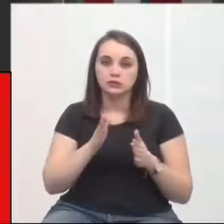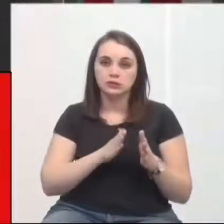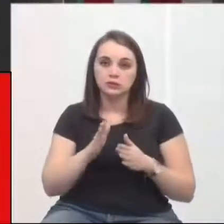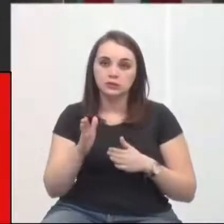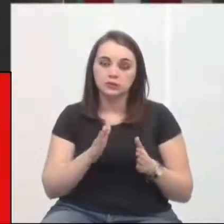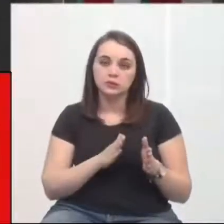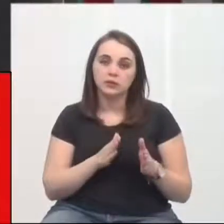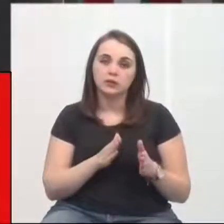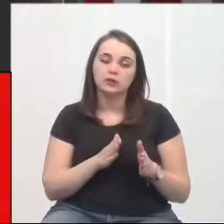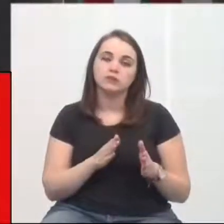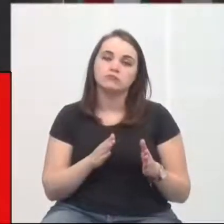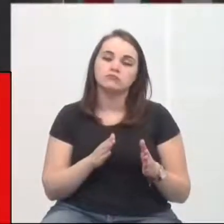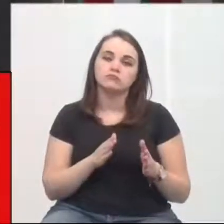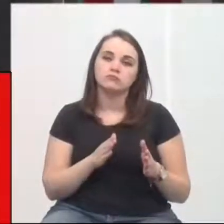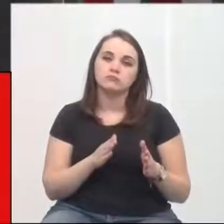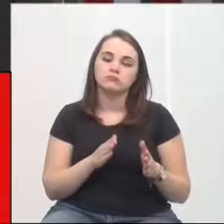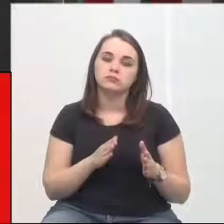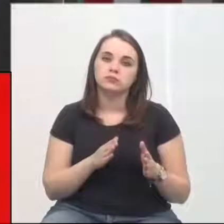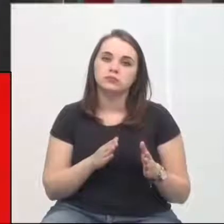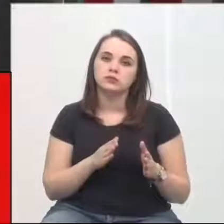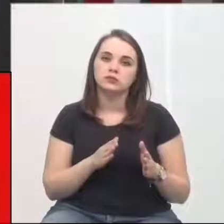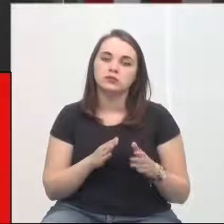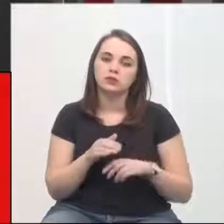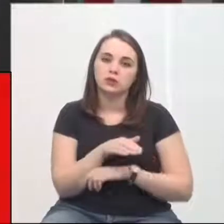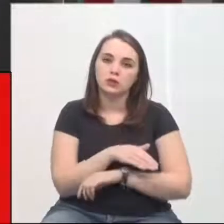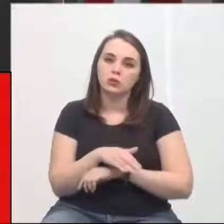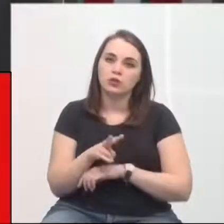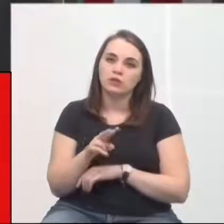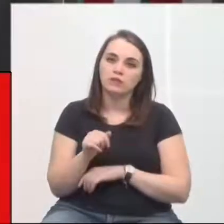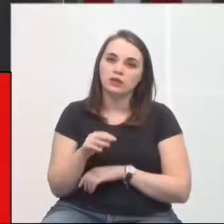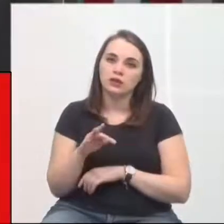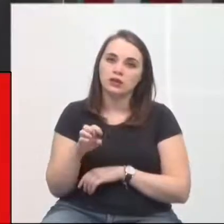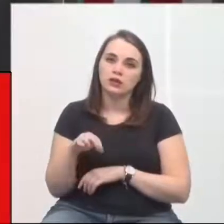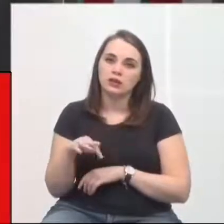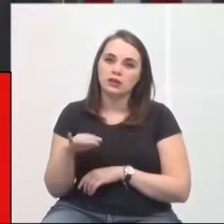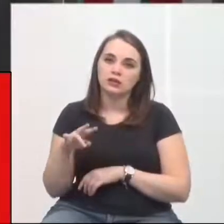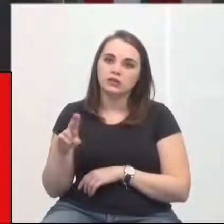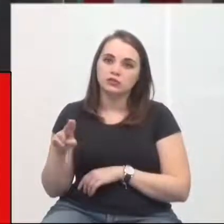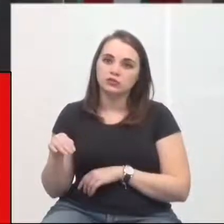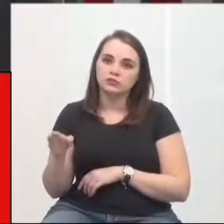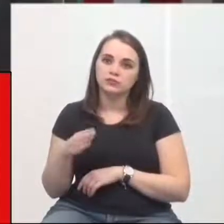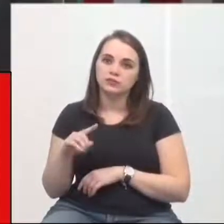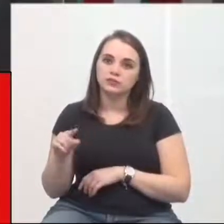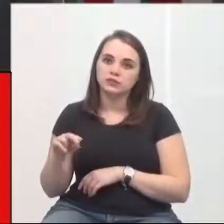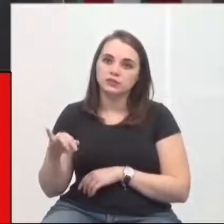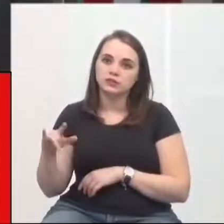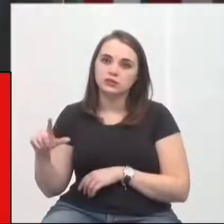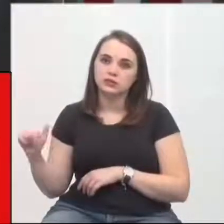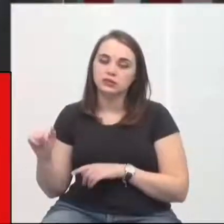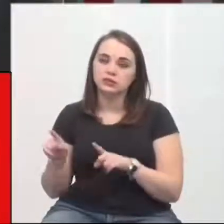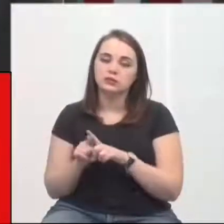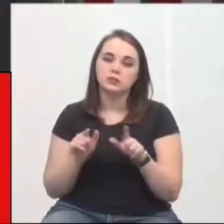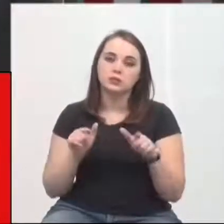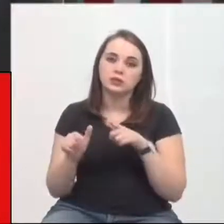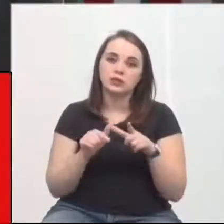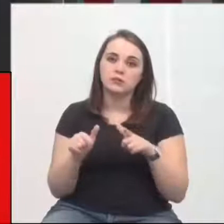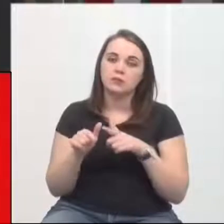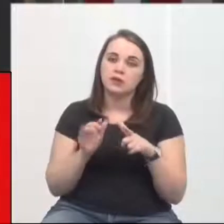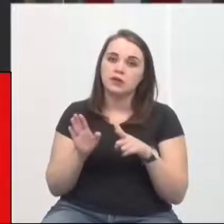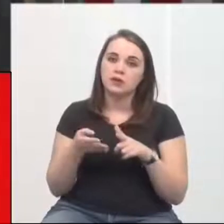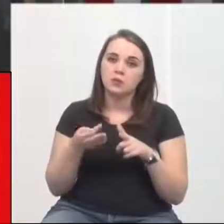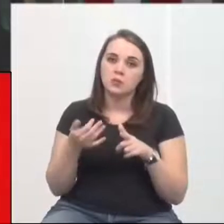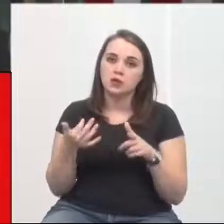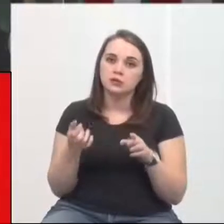Clarinda Melhor de Luca, né? Que dá acesso ali na Valentim Zilli. E também a grande obra que está em fase de